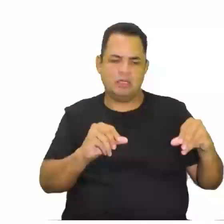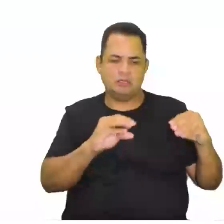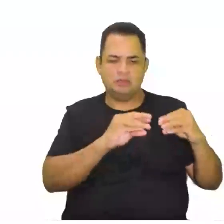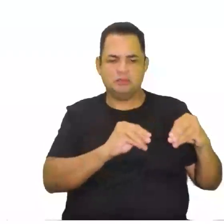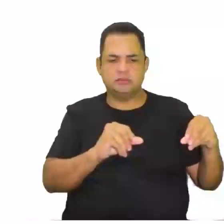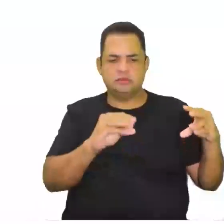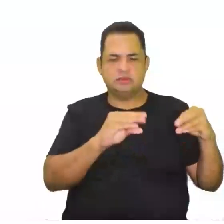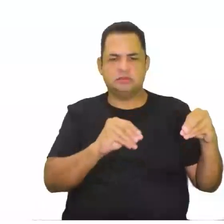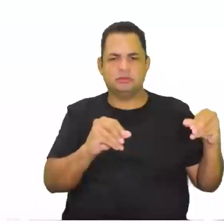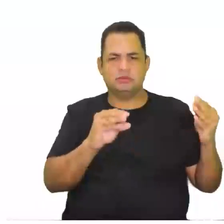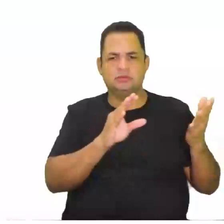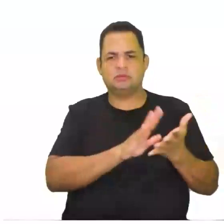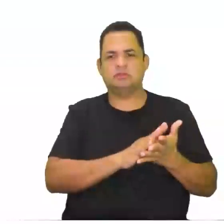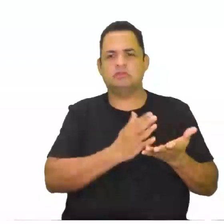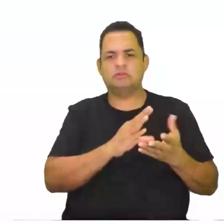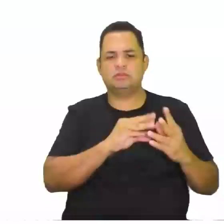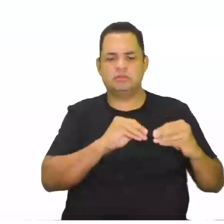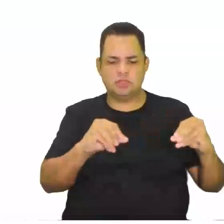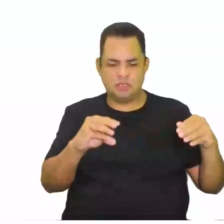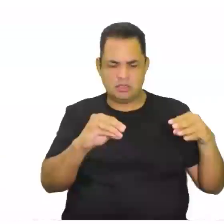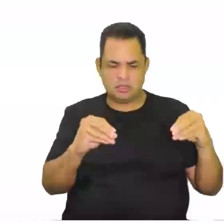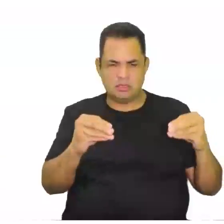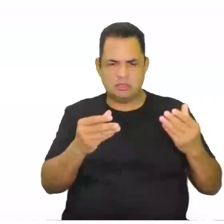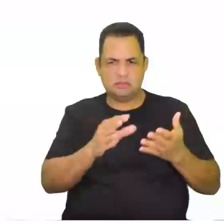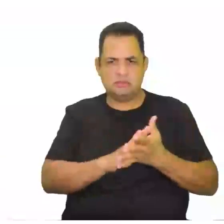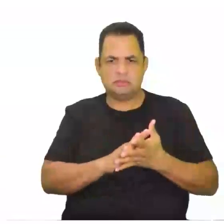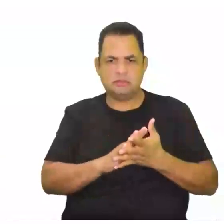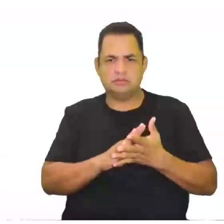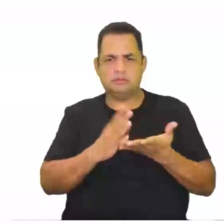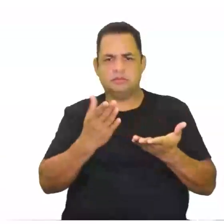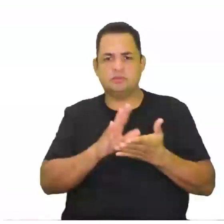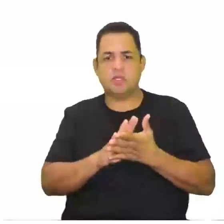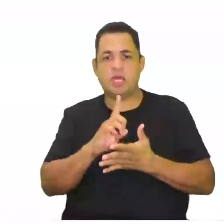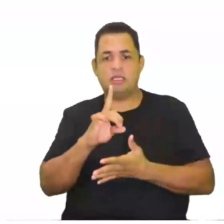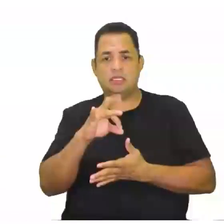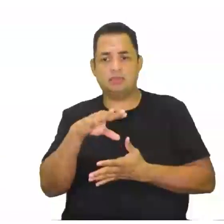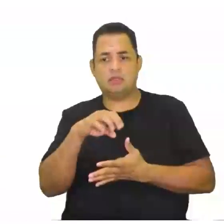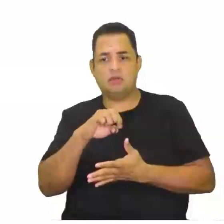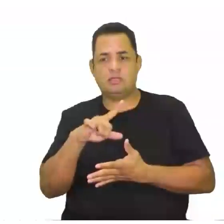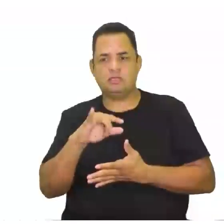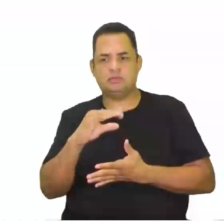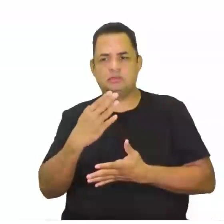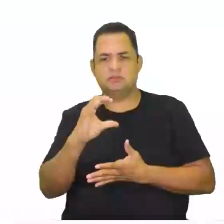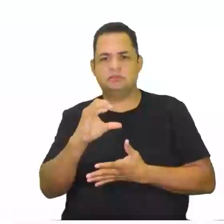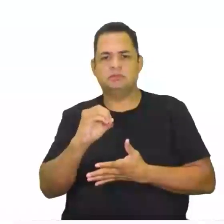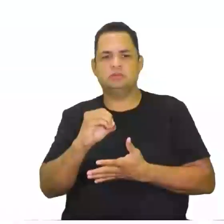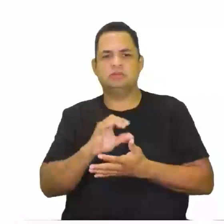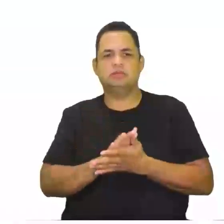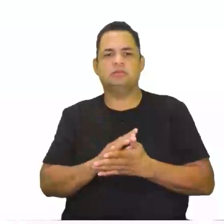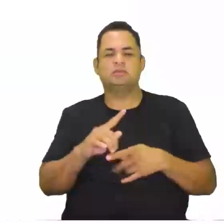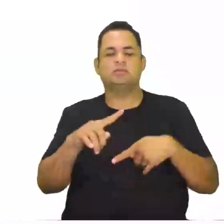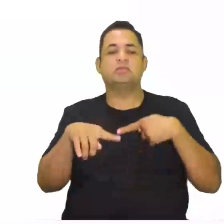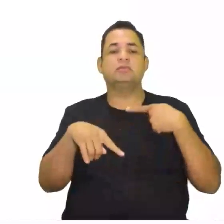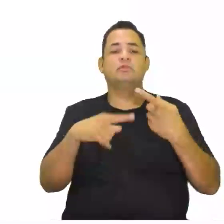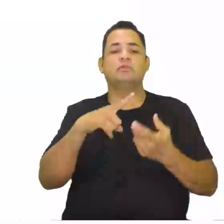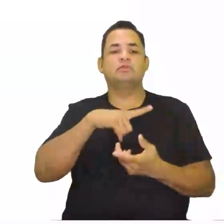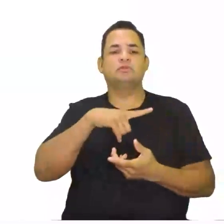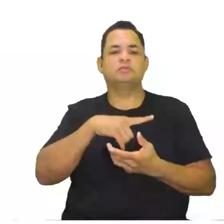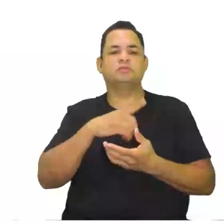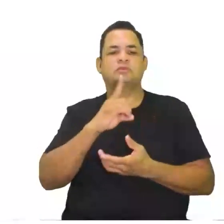sobraram, vestígios, né, que ficaram da desaromatização. Depois nós temos